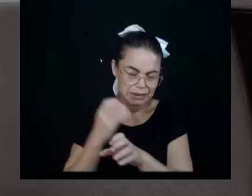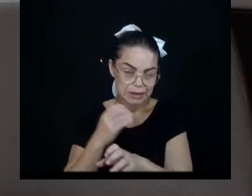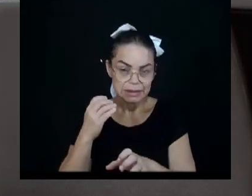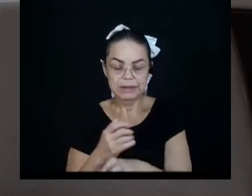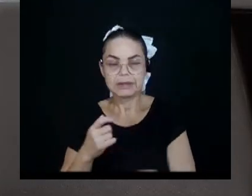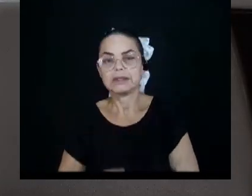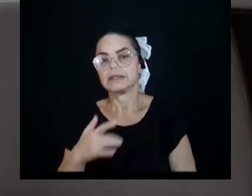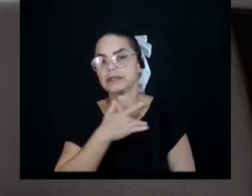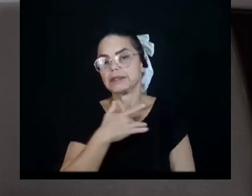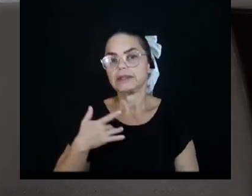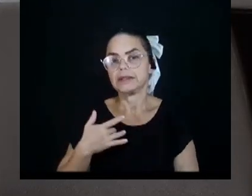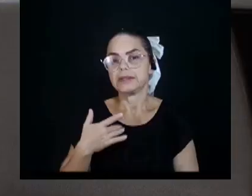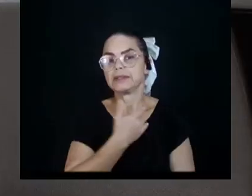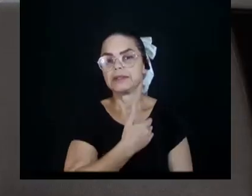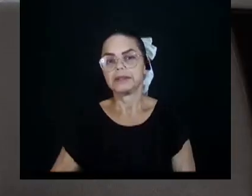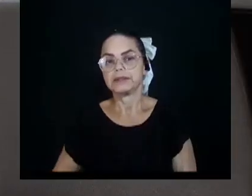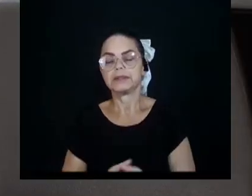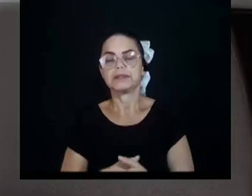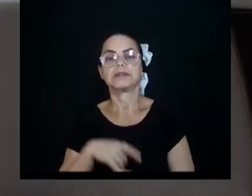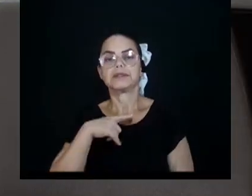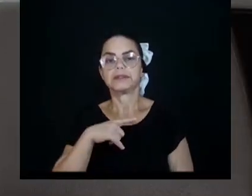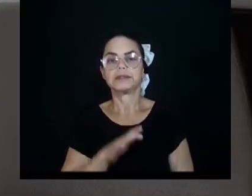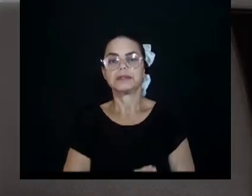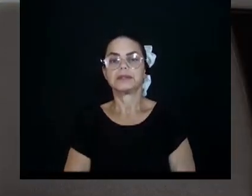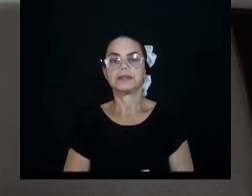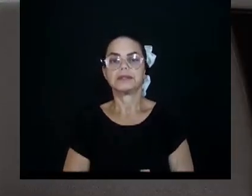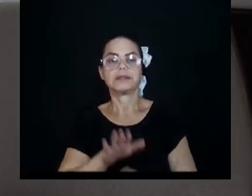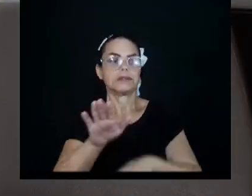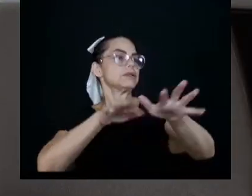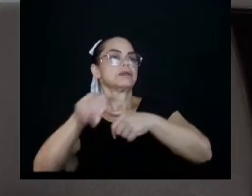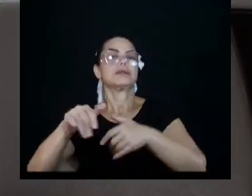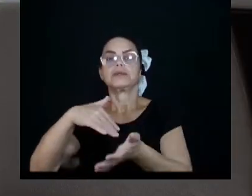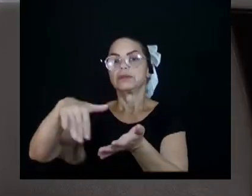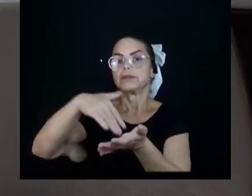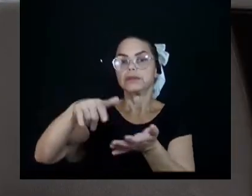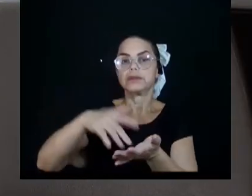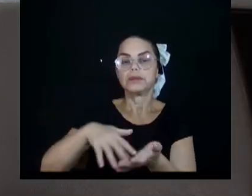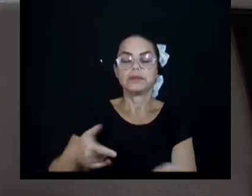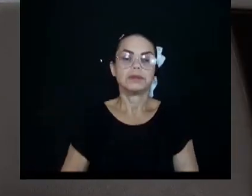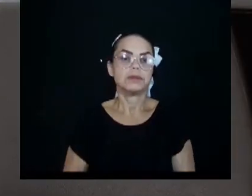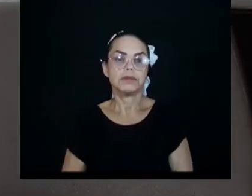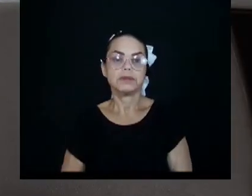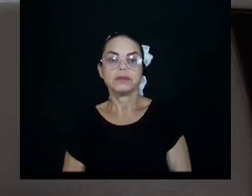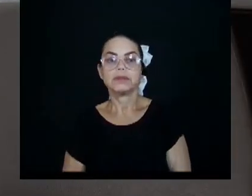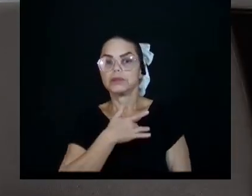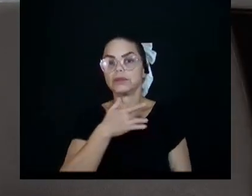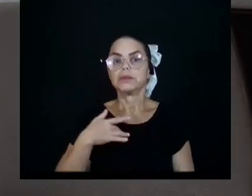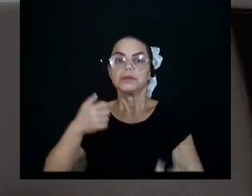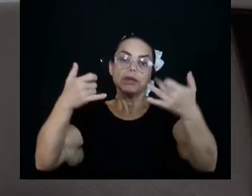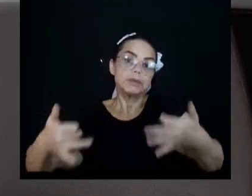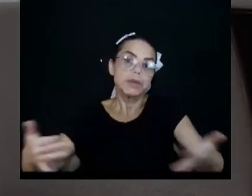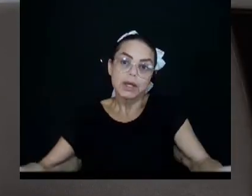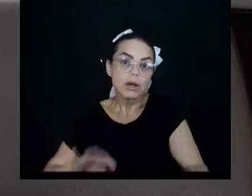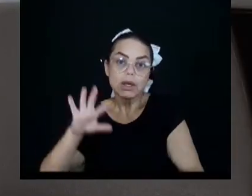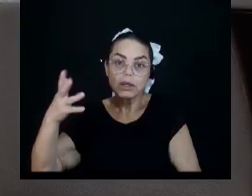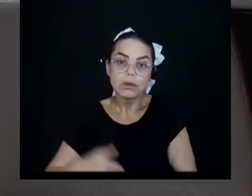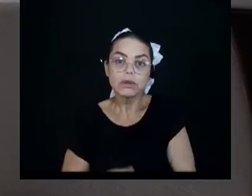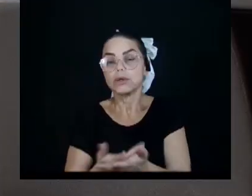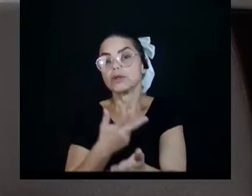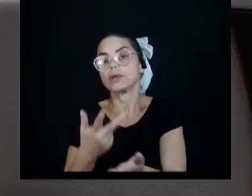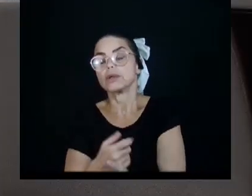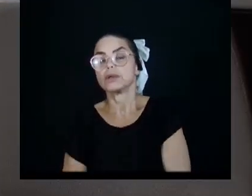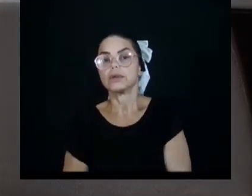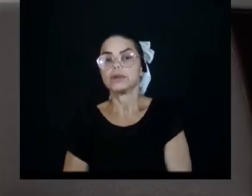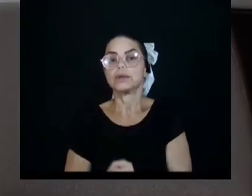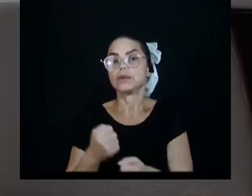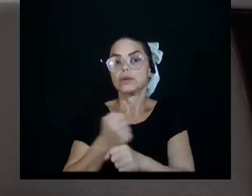temos obrigação de convocar o secretário de saúde para ele prestar esclarecimentos do que está acontecendo. Porque o ano, por exemplo, começou